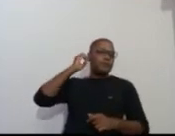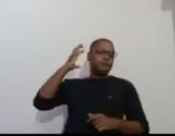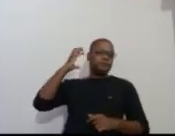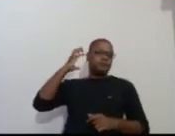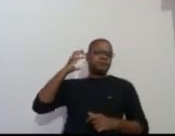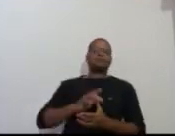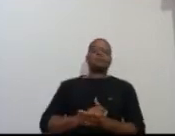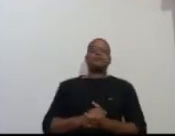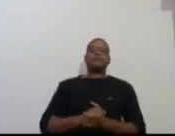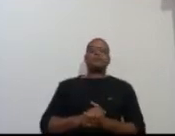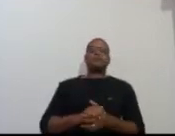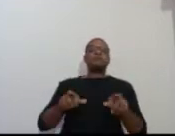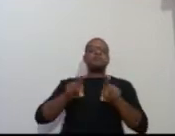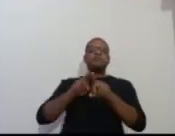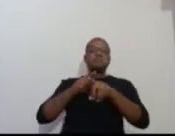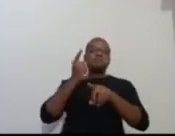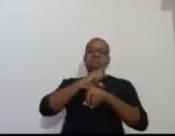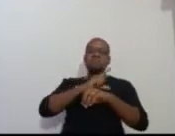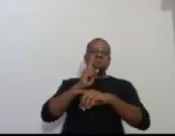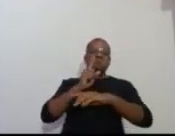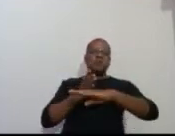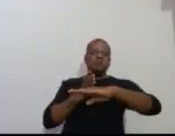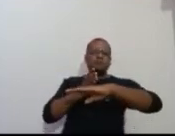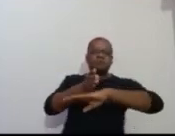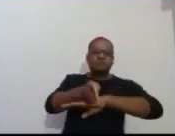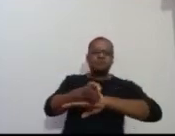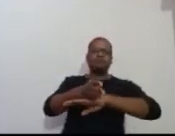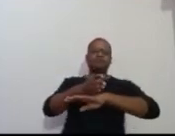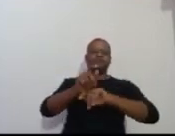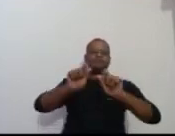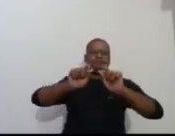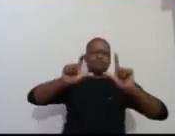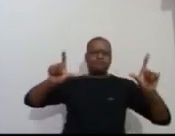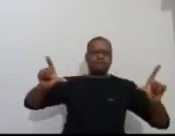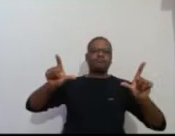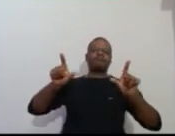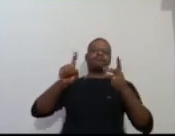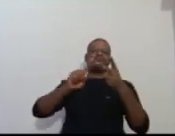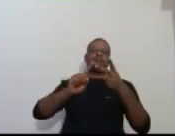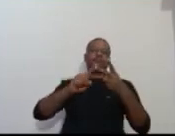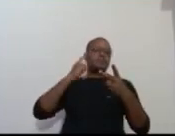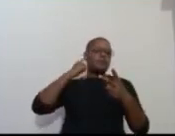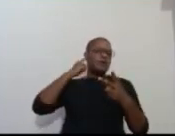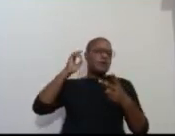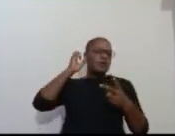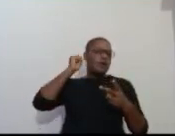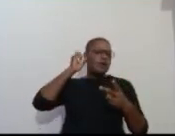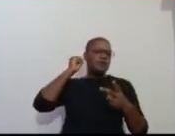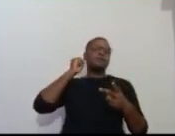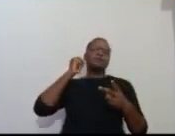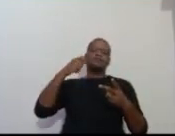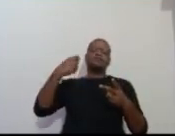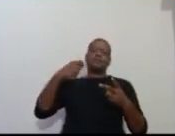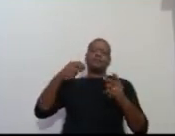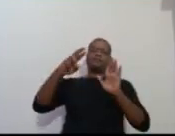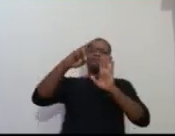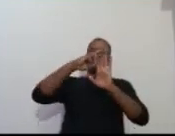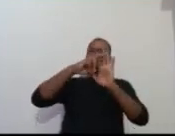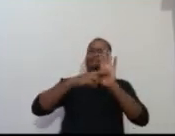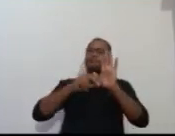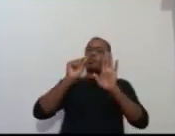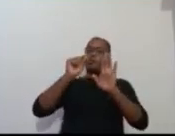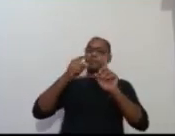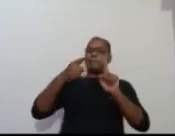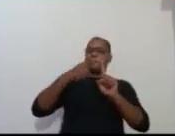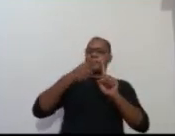reproduzidos com interrupções, você deve seguir as seguintes recomendações. Primeiramente, verifique sua conexão com a internet.